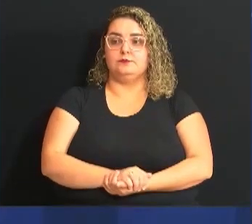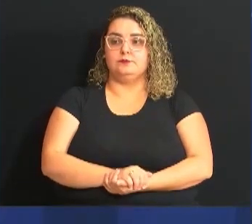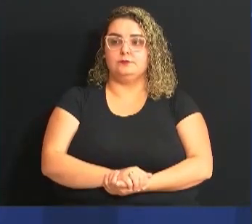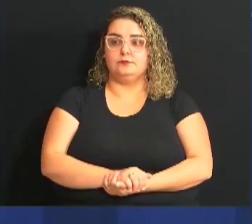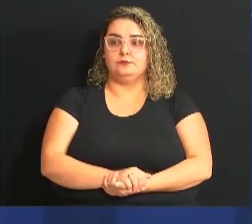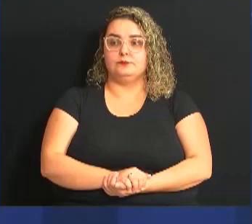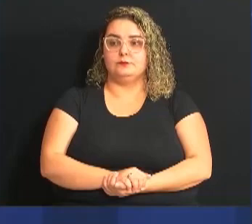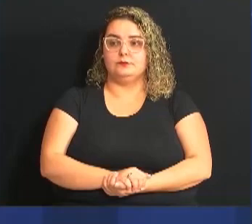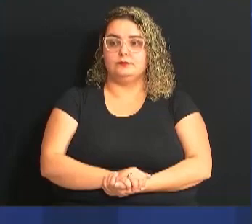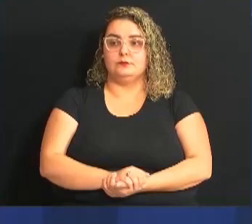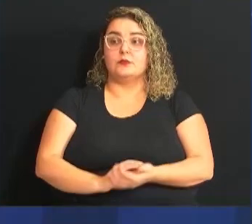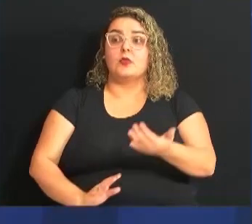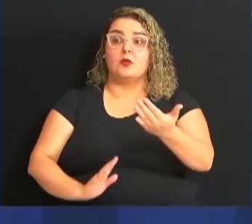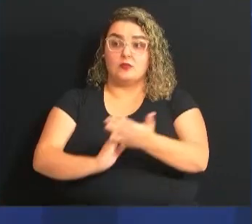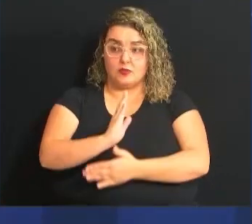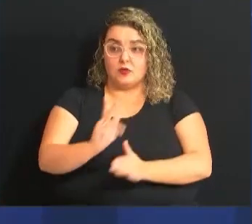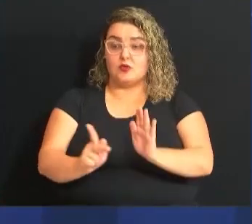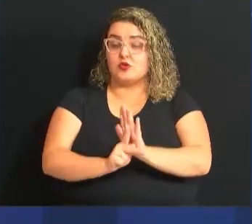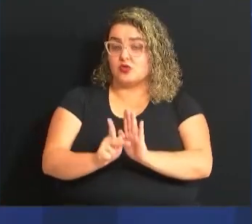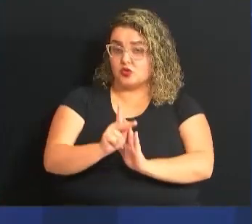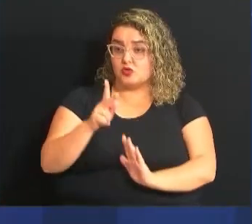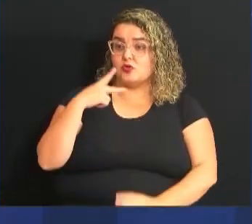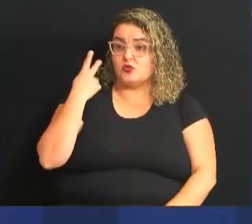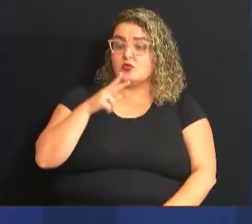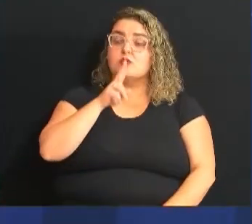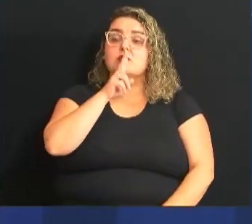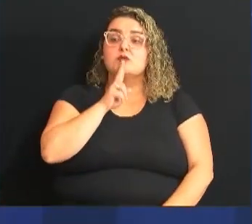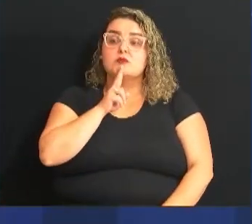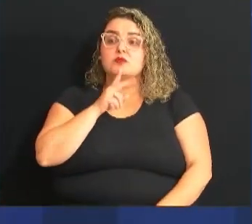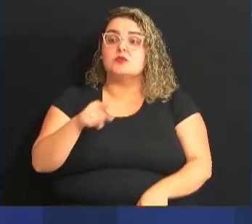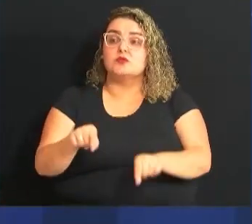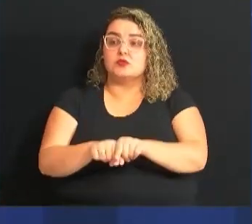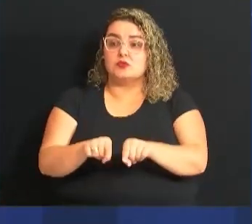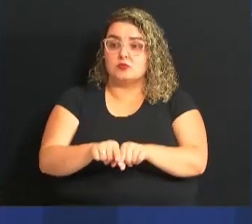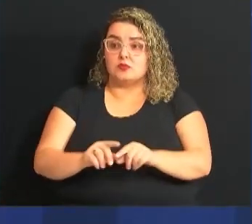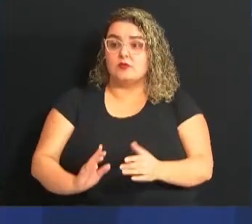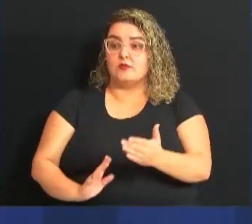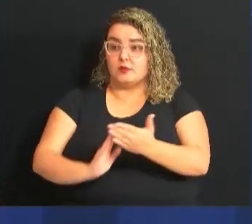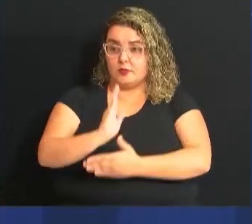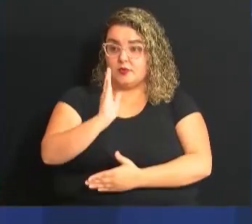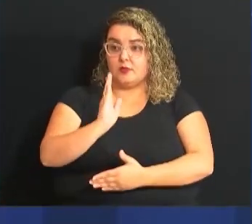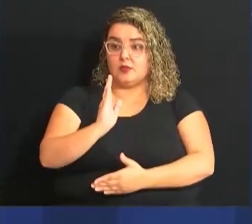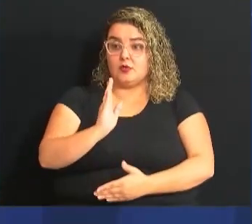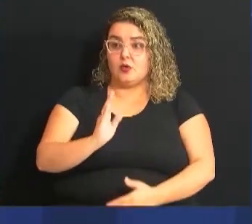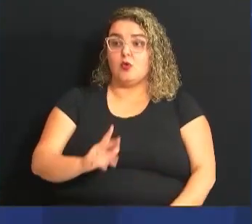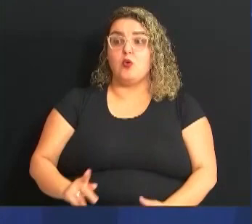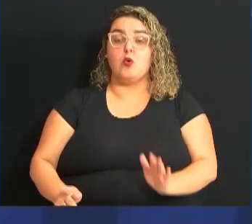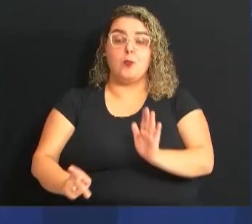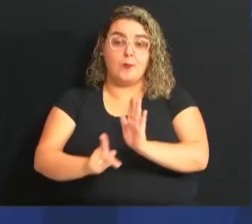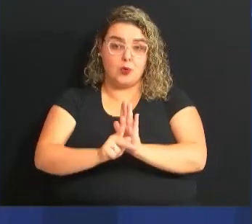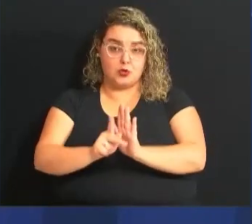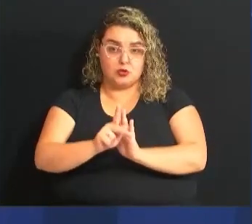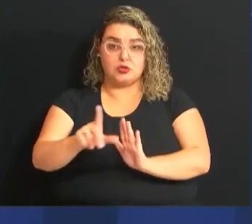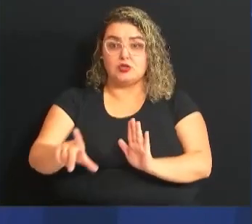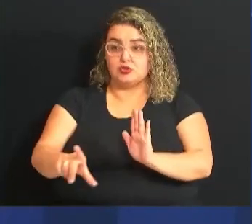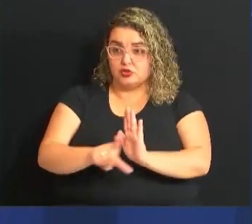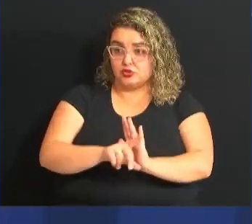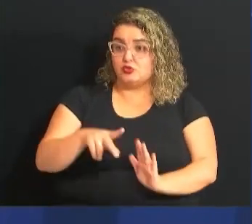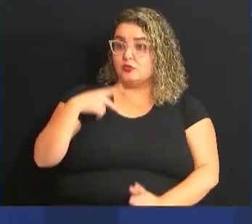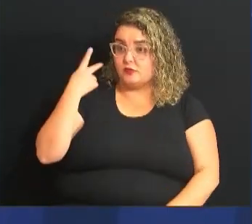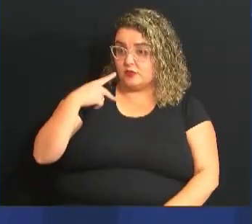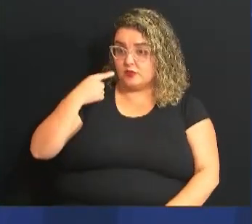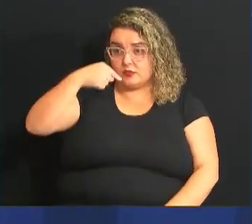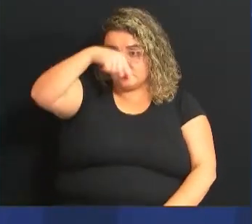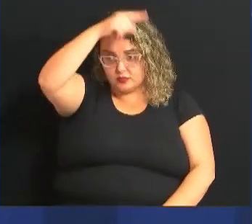Então foi aprovado o projeto do vereador Nelson Mosseri e também foi aprovado o projeto de lei de autoria do vereador Paulo Gaspar, que institui